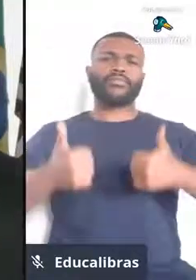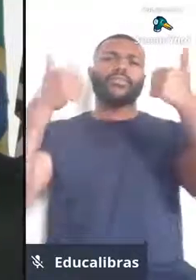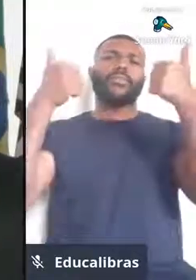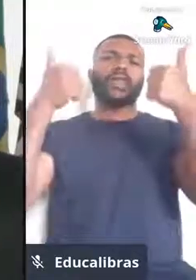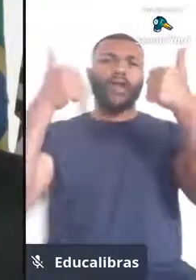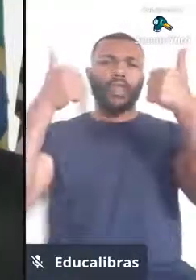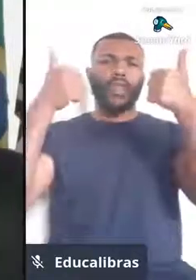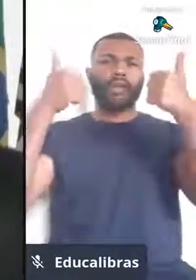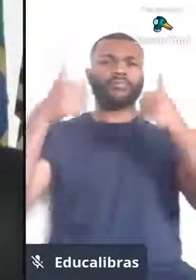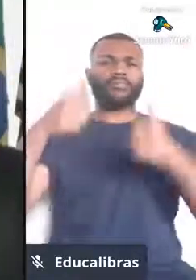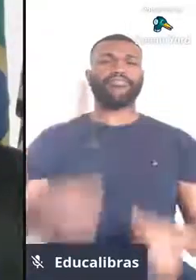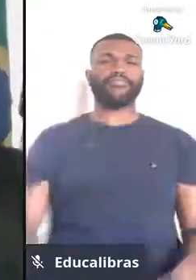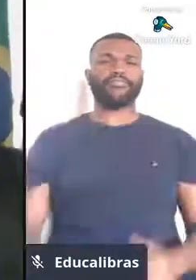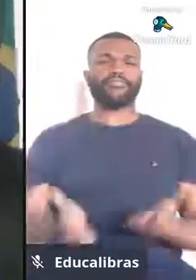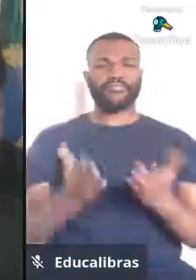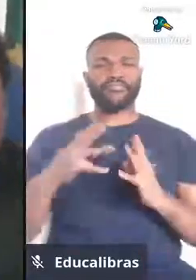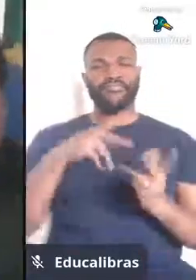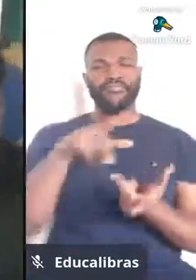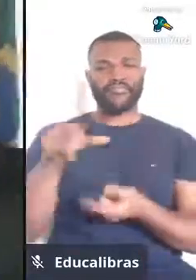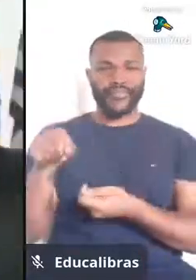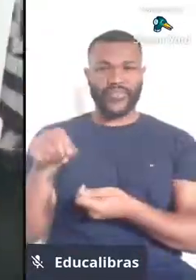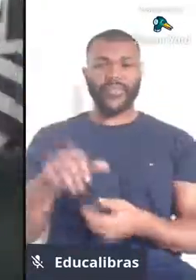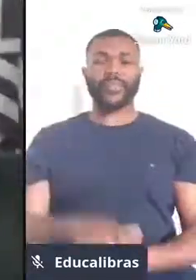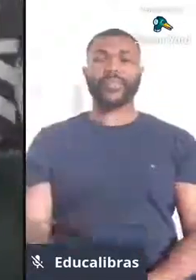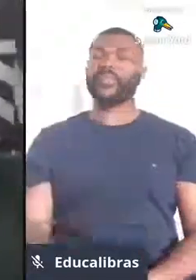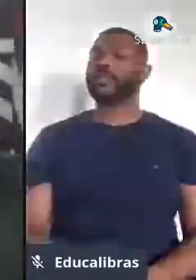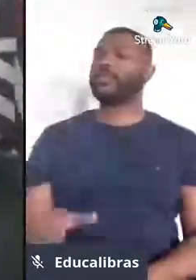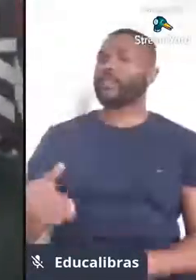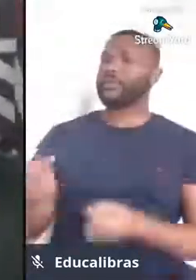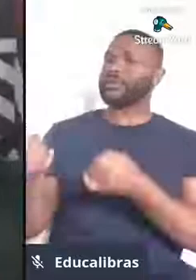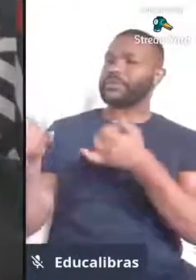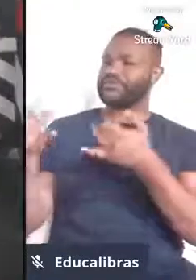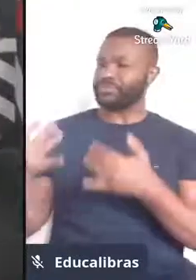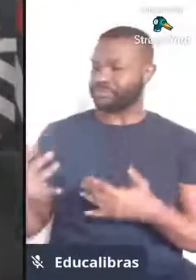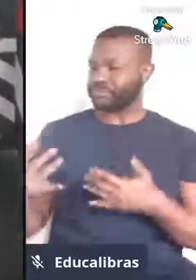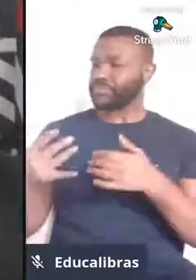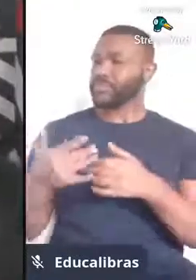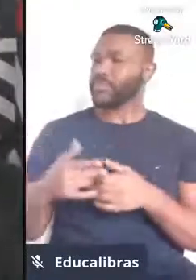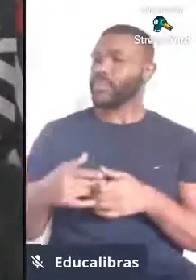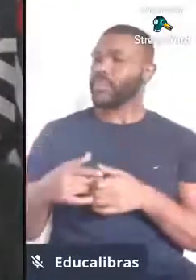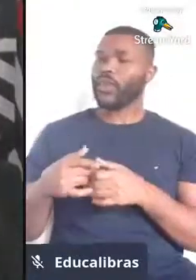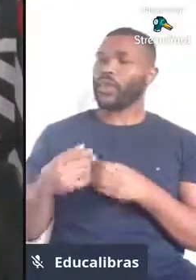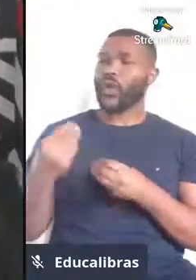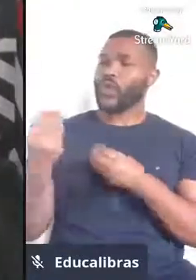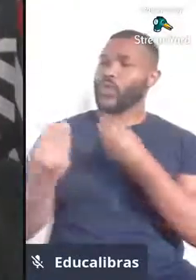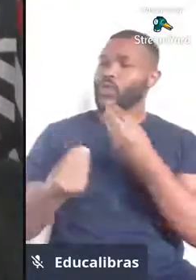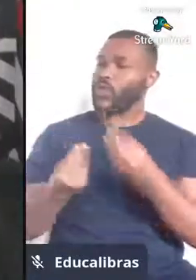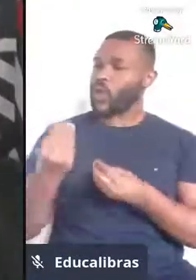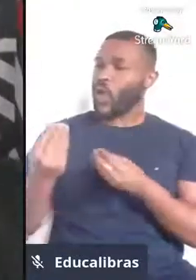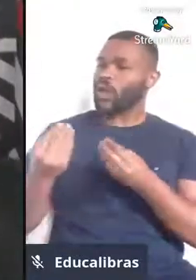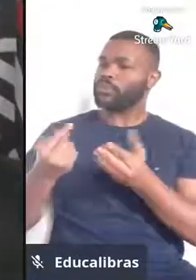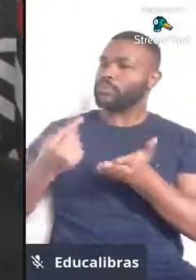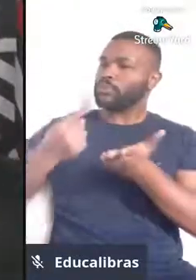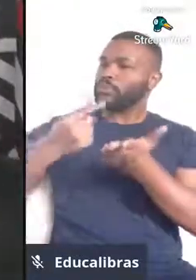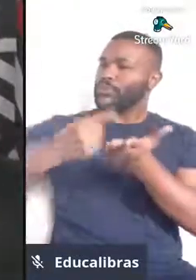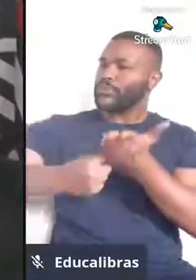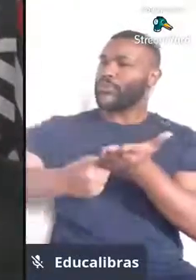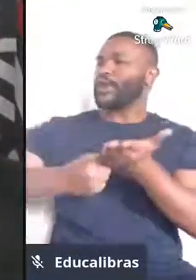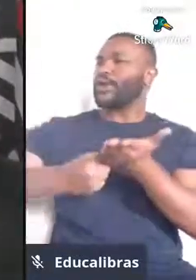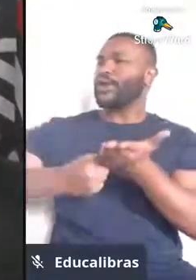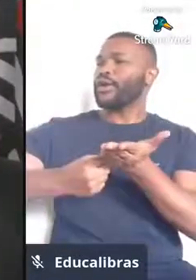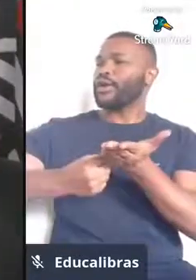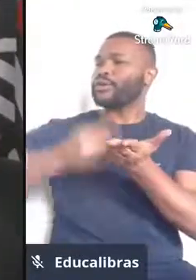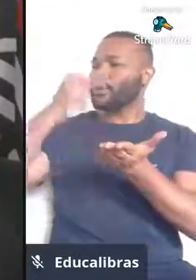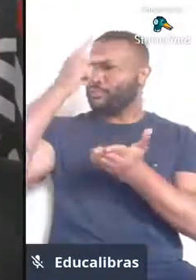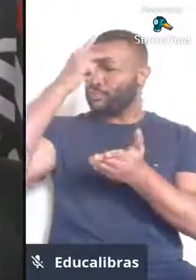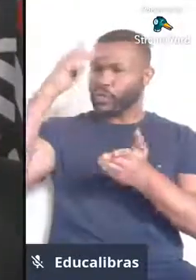mundo. Uma coisa, nesse cenário, como entra a nossa agenda de